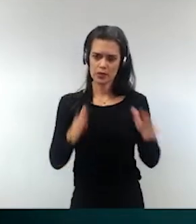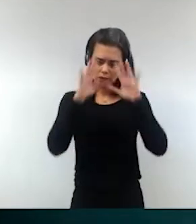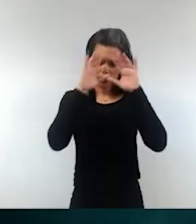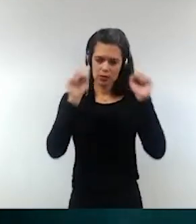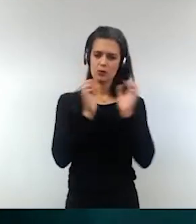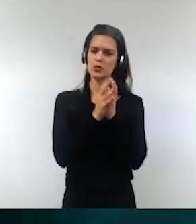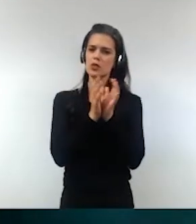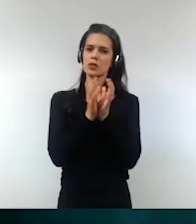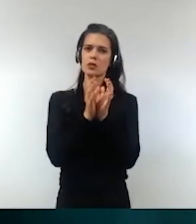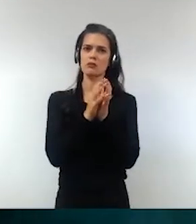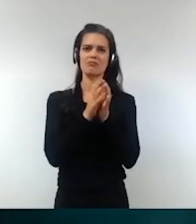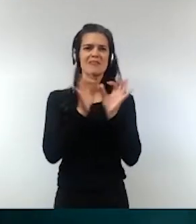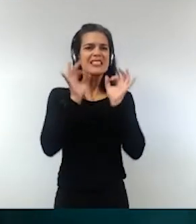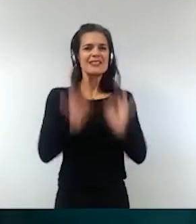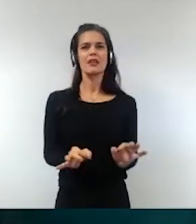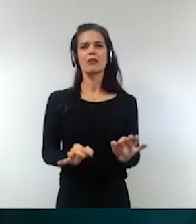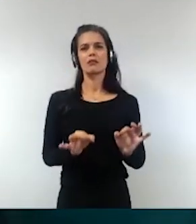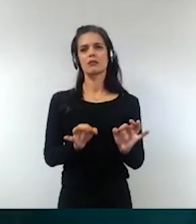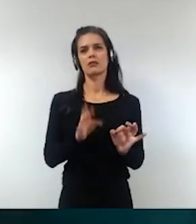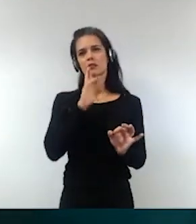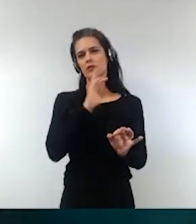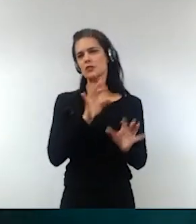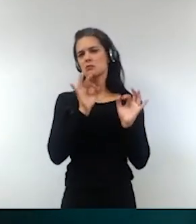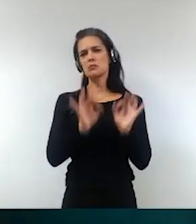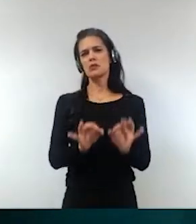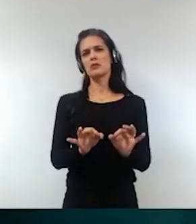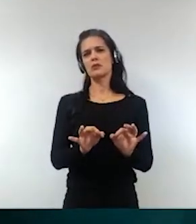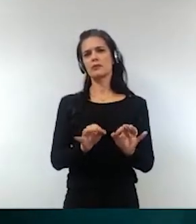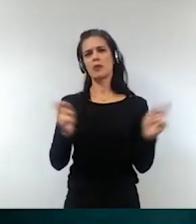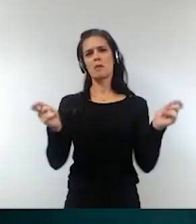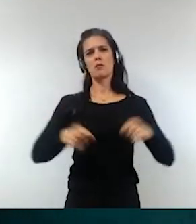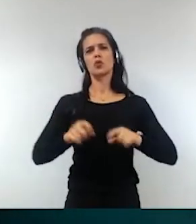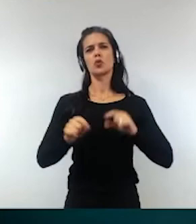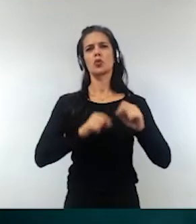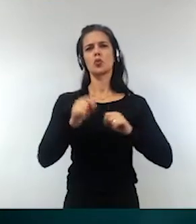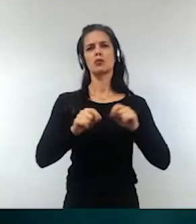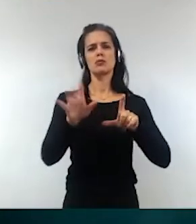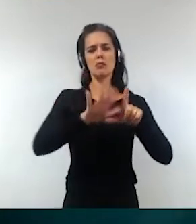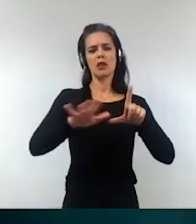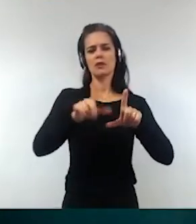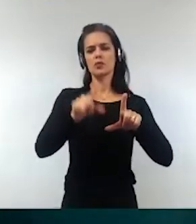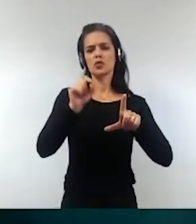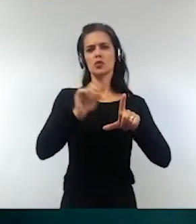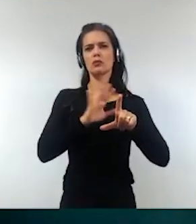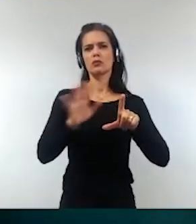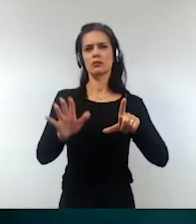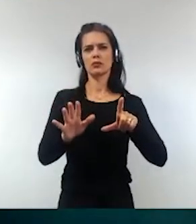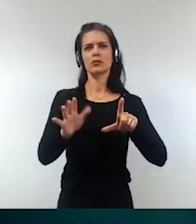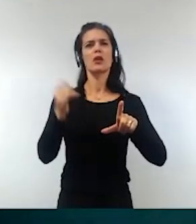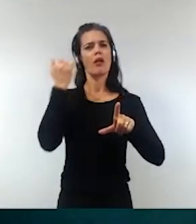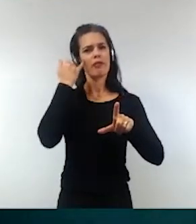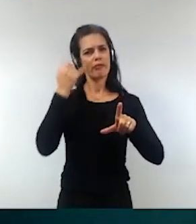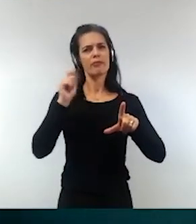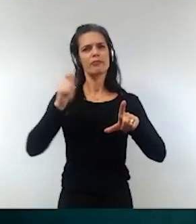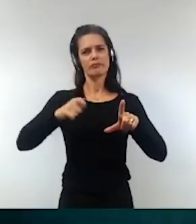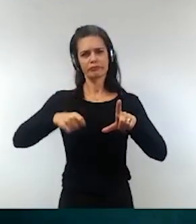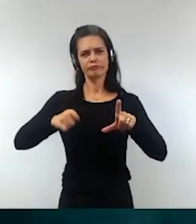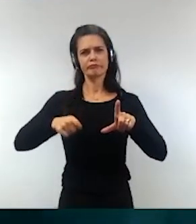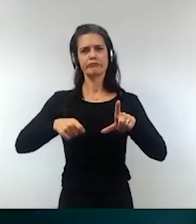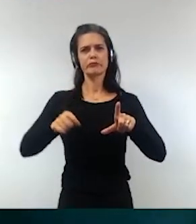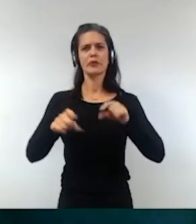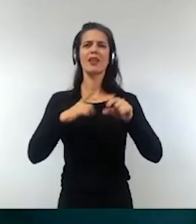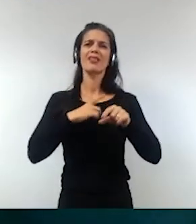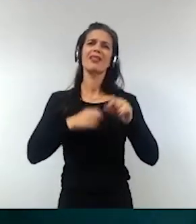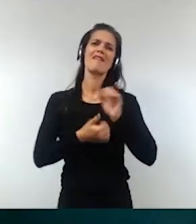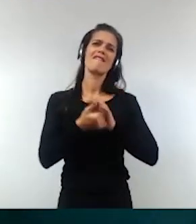de Pernambuco acertou em cheio quando abriu essa possibilidade. Eu acho que a ideia é essa mesmo, porque